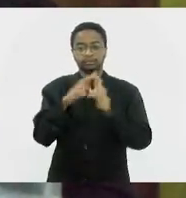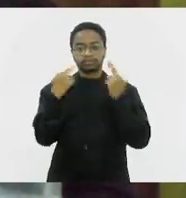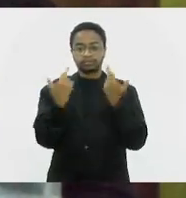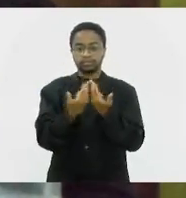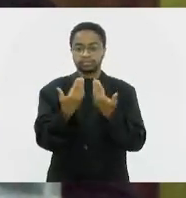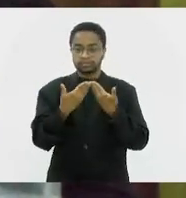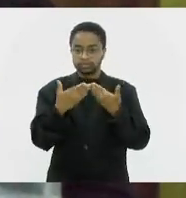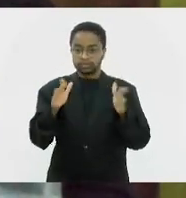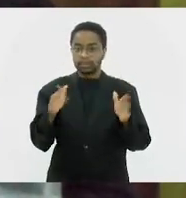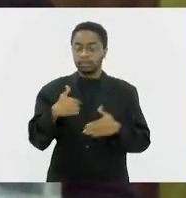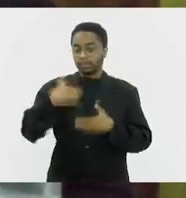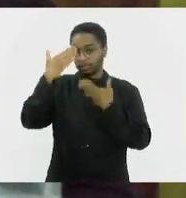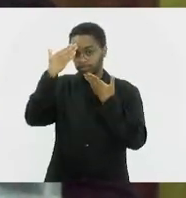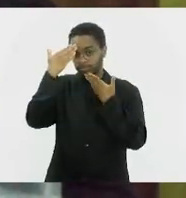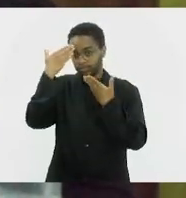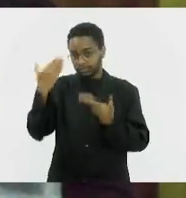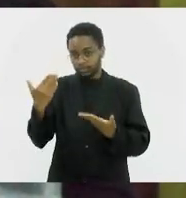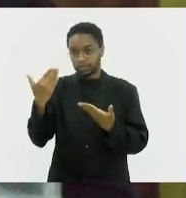Eu agradeço